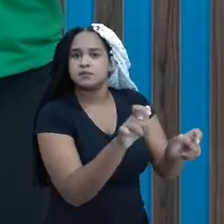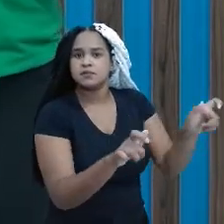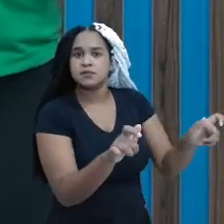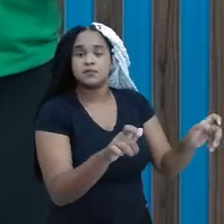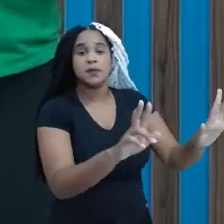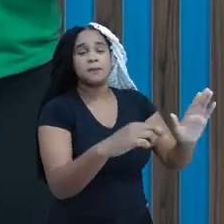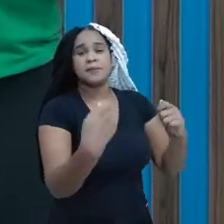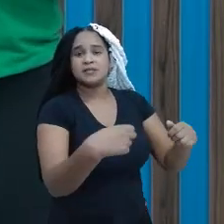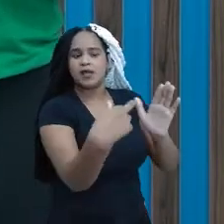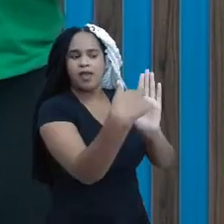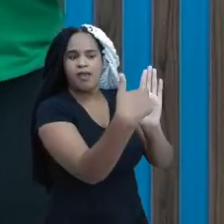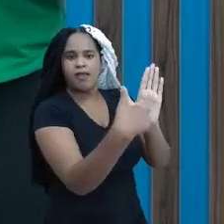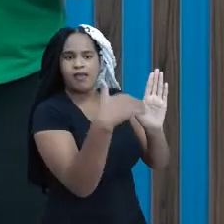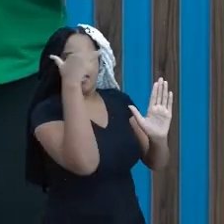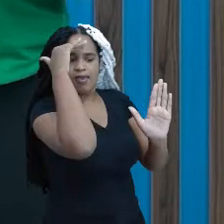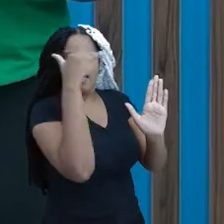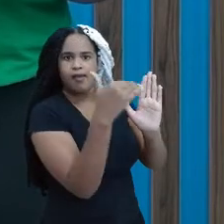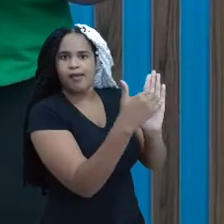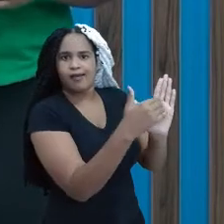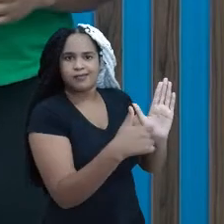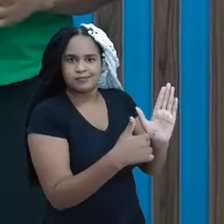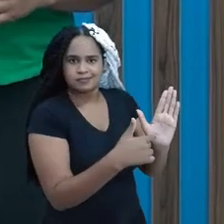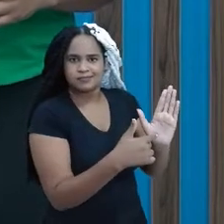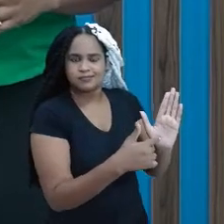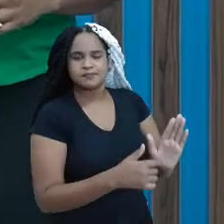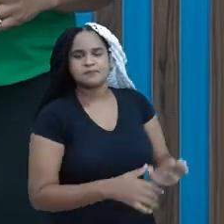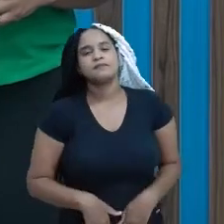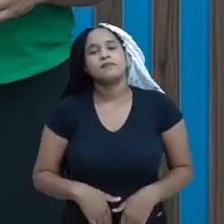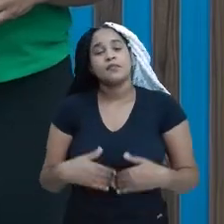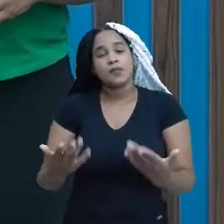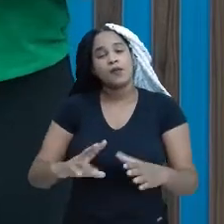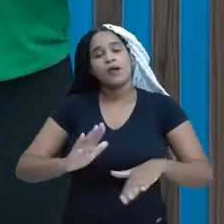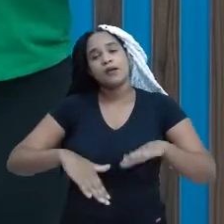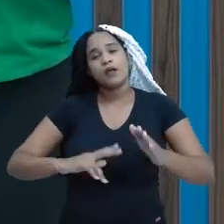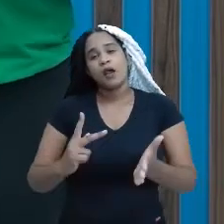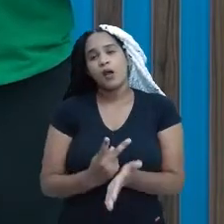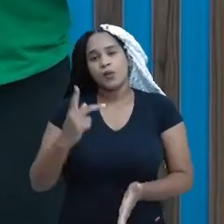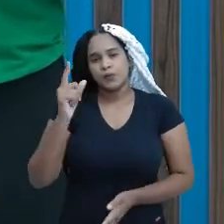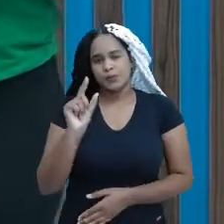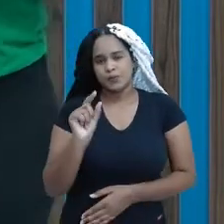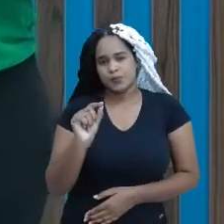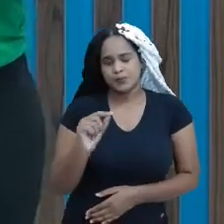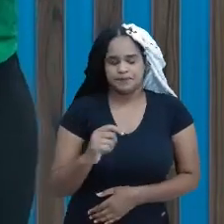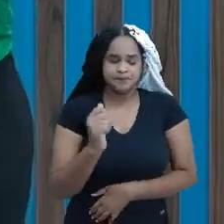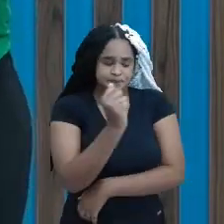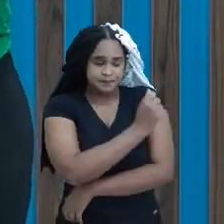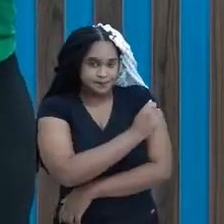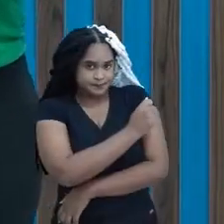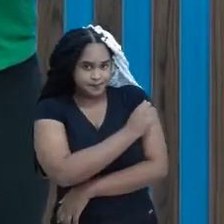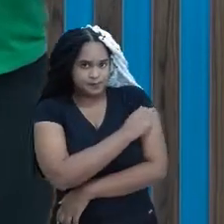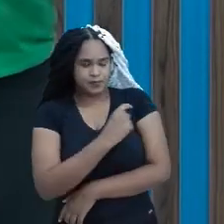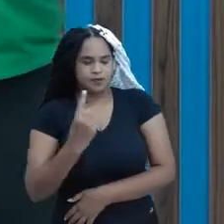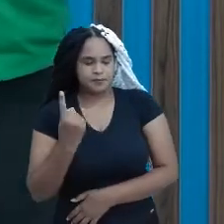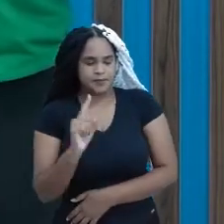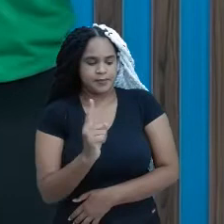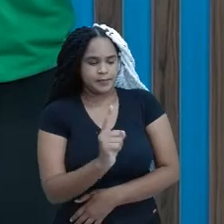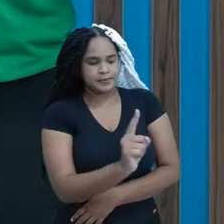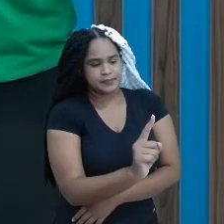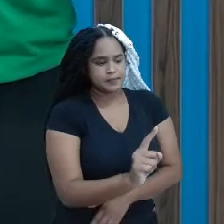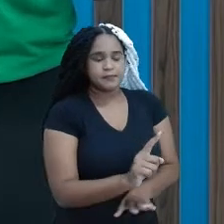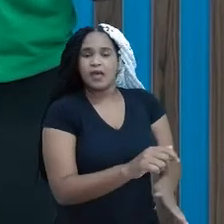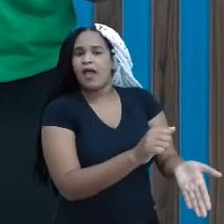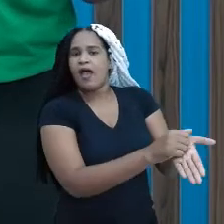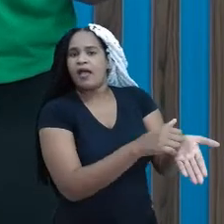percebidas, precisam ser valorizadas. Então, o que é que acontece? Tem aquele estudante que é para fazer uma